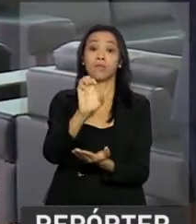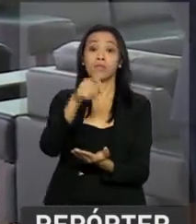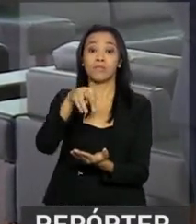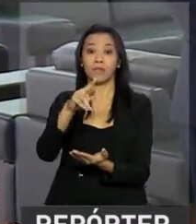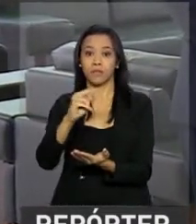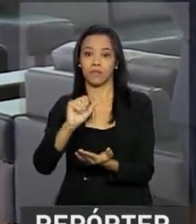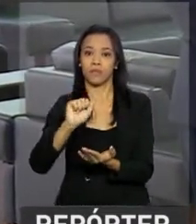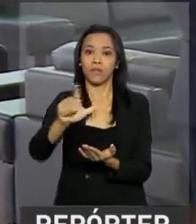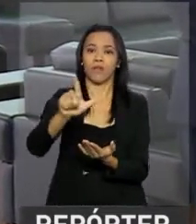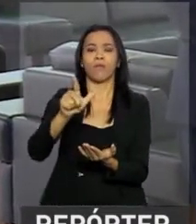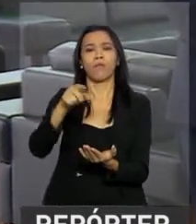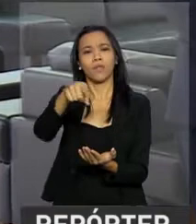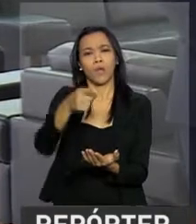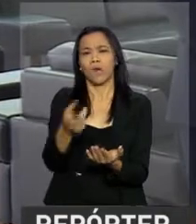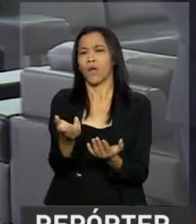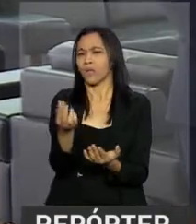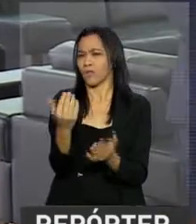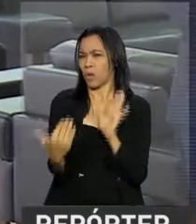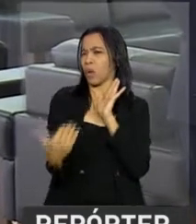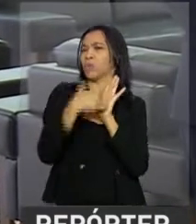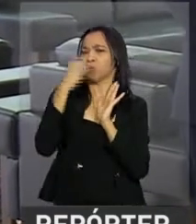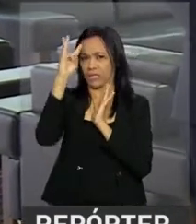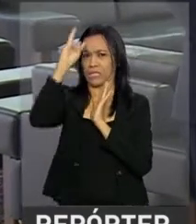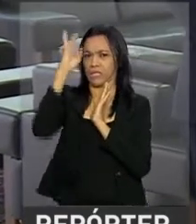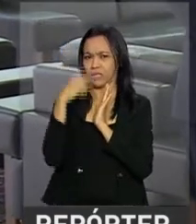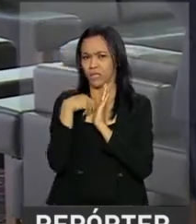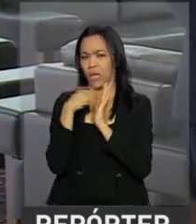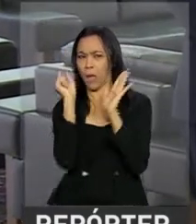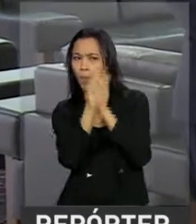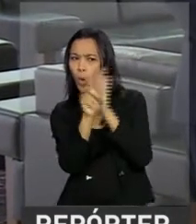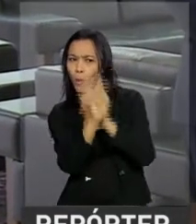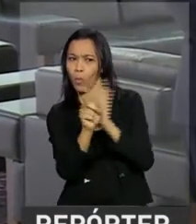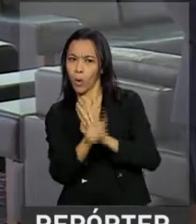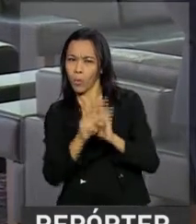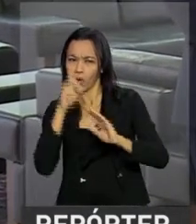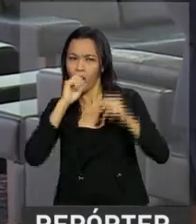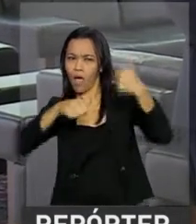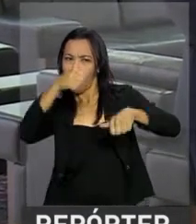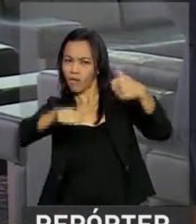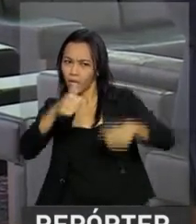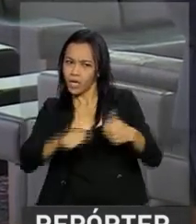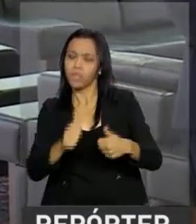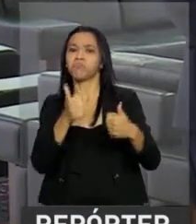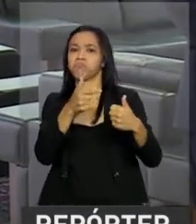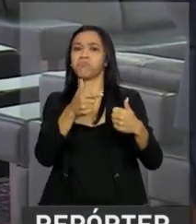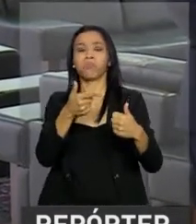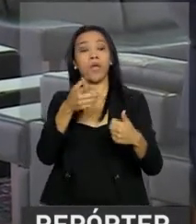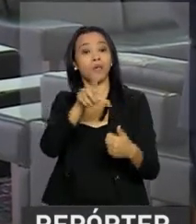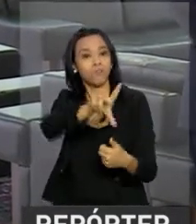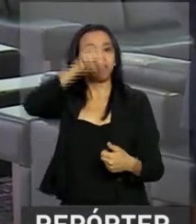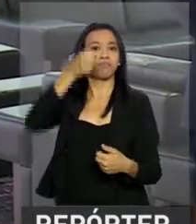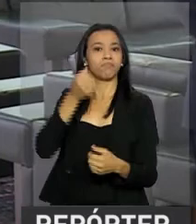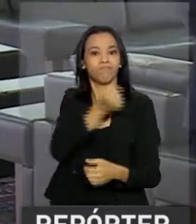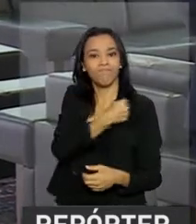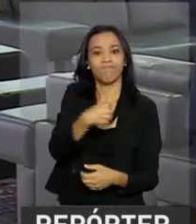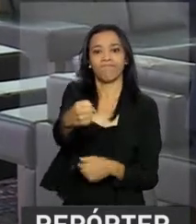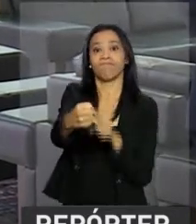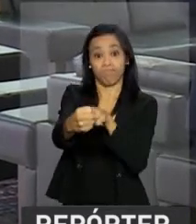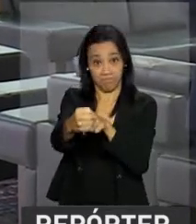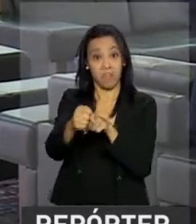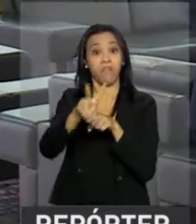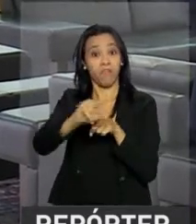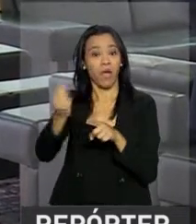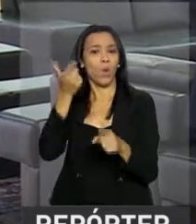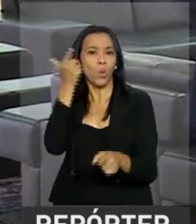Ilan Goldfein no Senado, na última terça-feira, o novo presidente do Banco Central disse que vai buscar atingir a meta da inflação